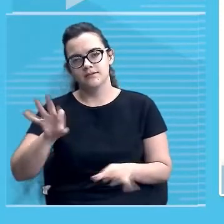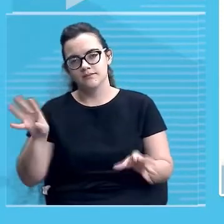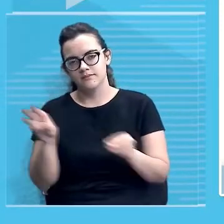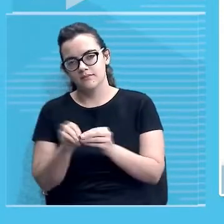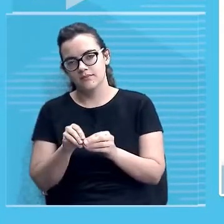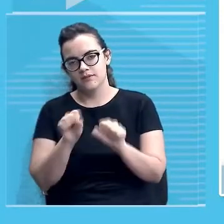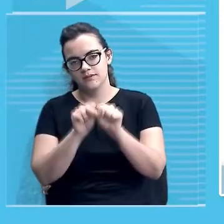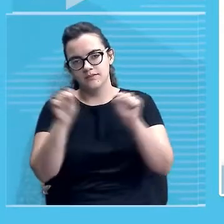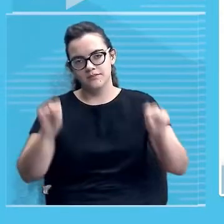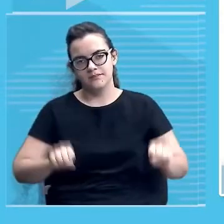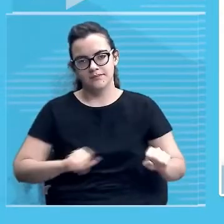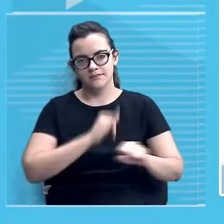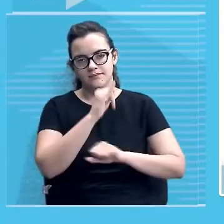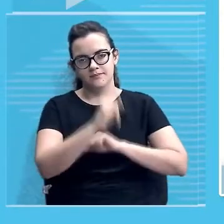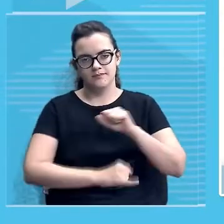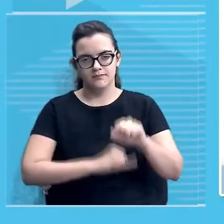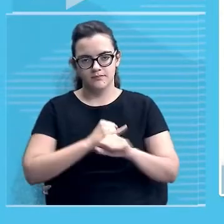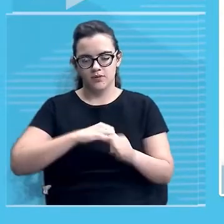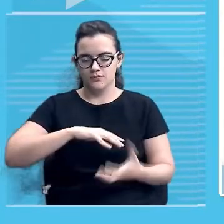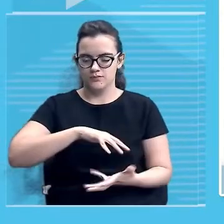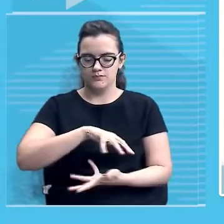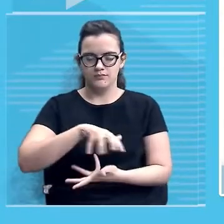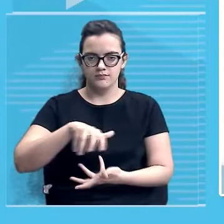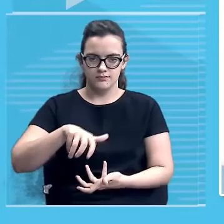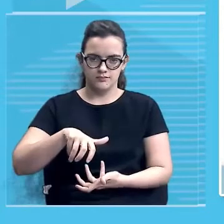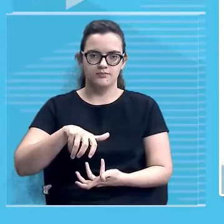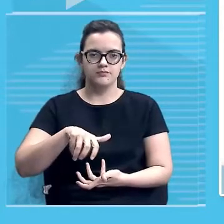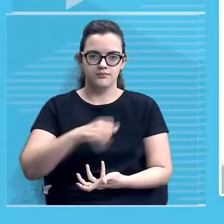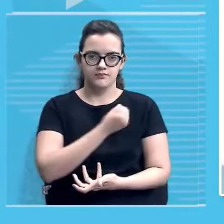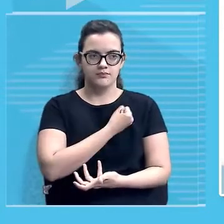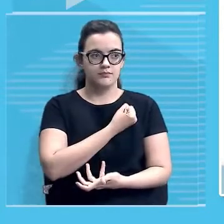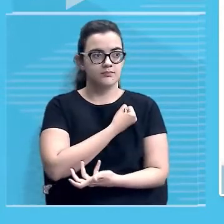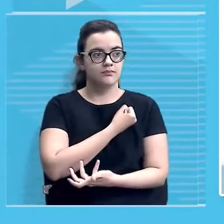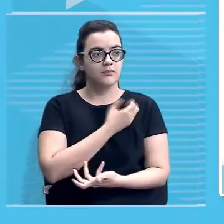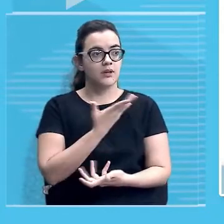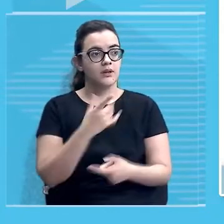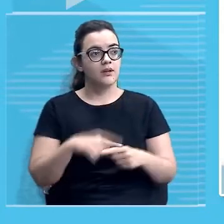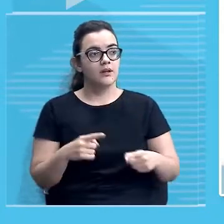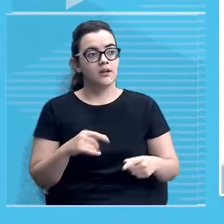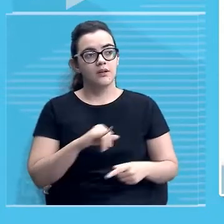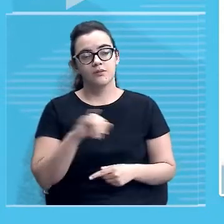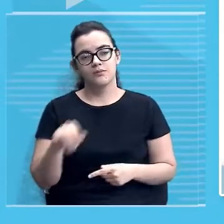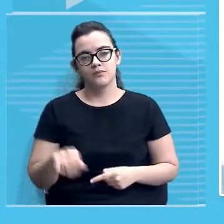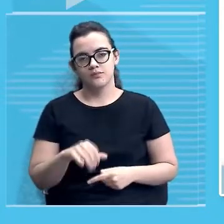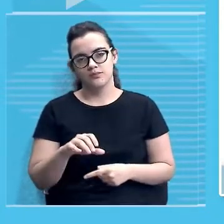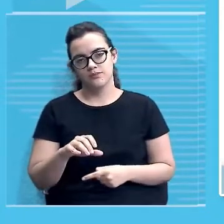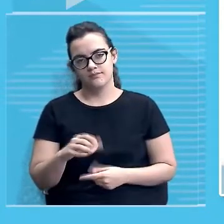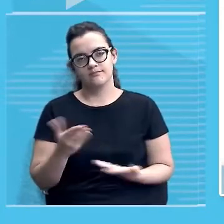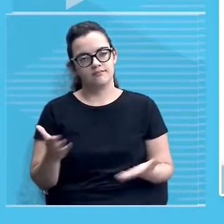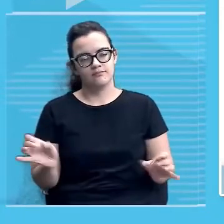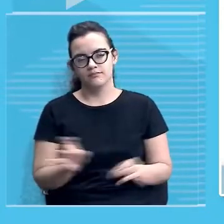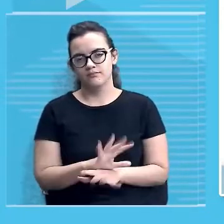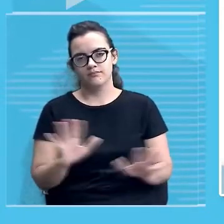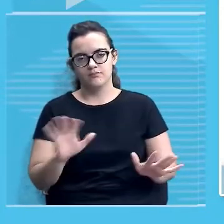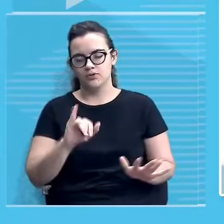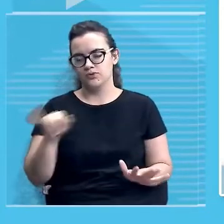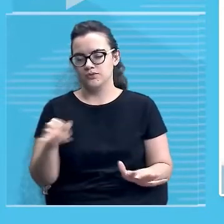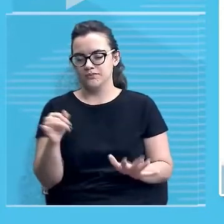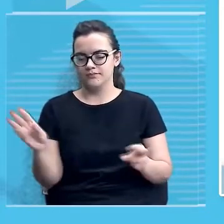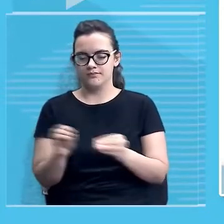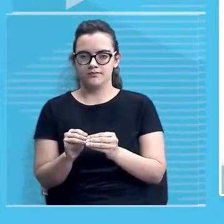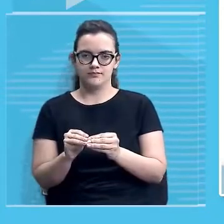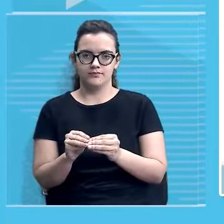unidade de energia. Porém, usualmente, nós associamos a